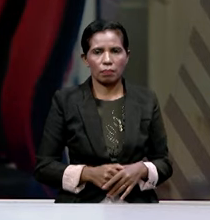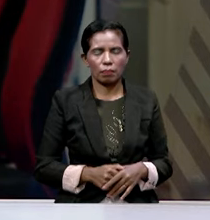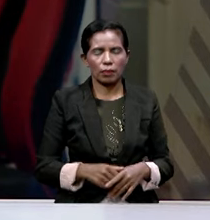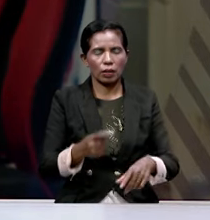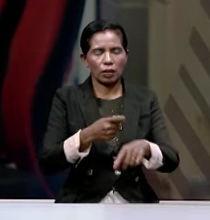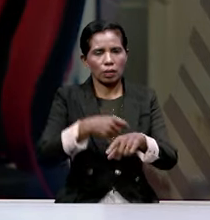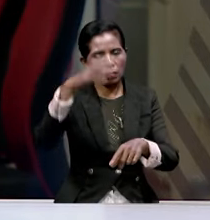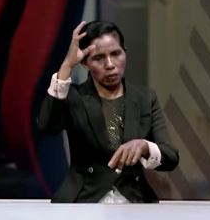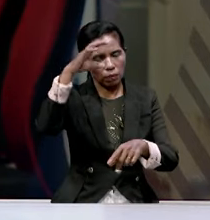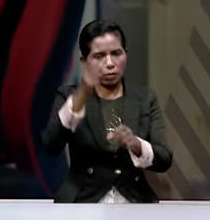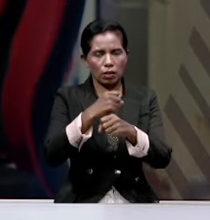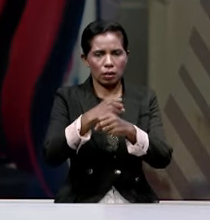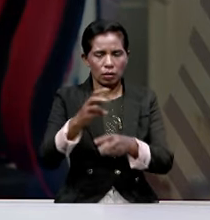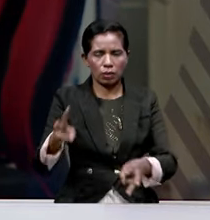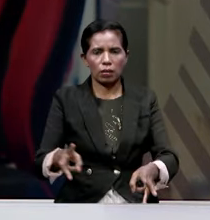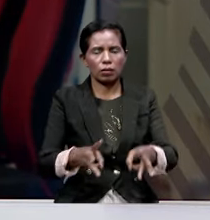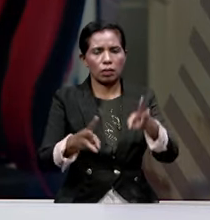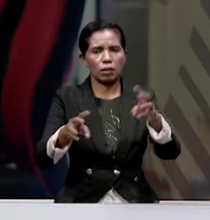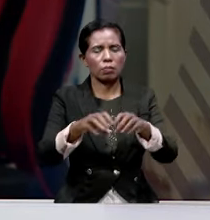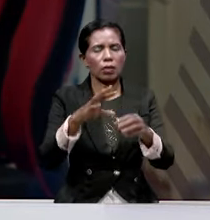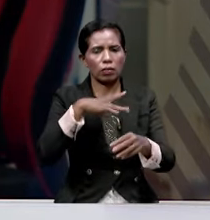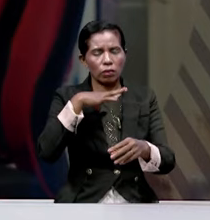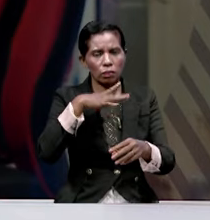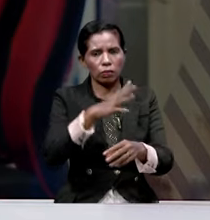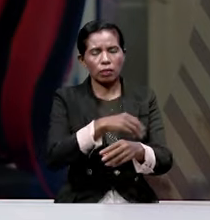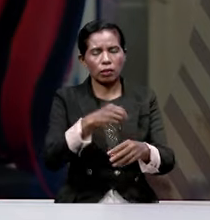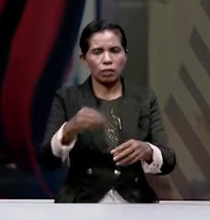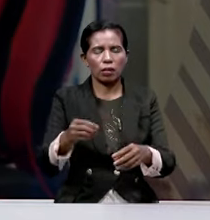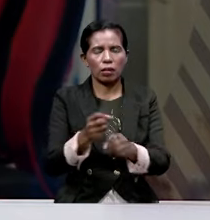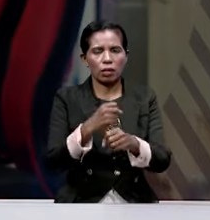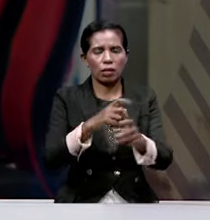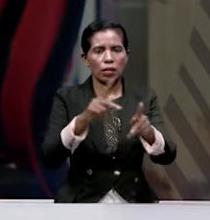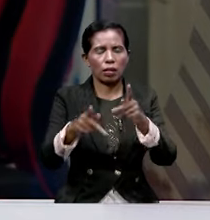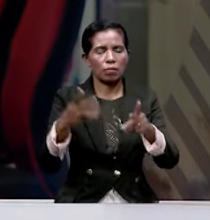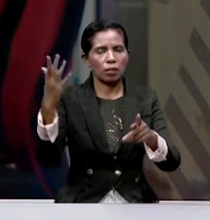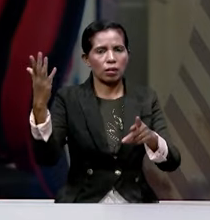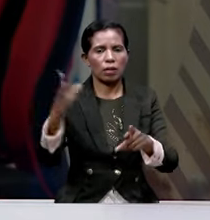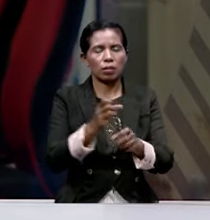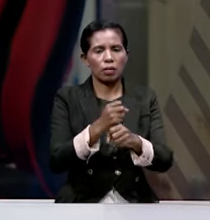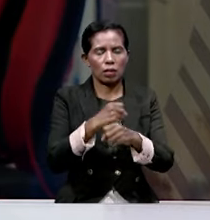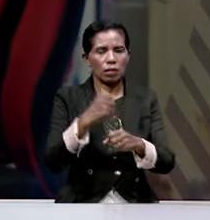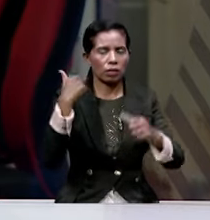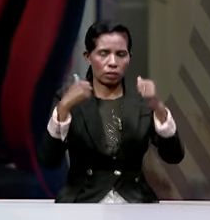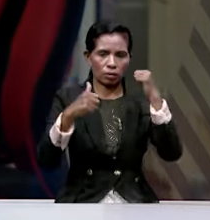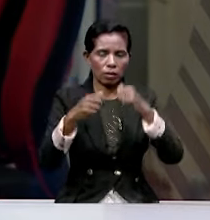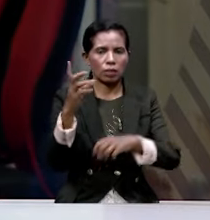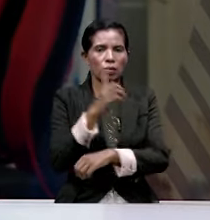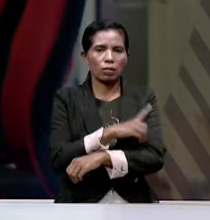tempo udang halo kondisi estrada sai tahu hodi dificulta movimento comunidade watulari atau halau atividade